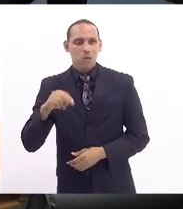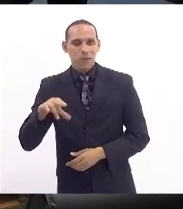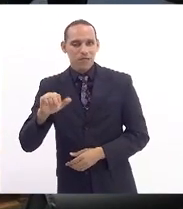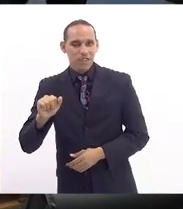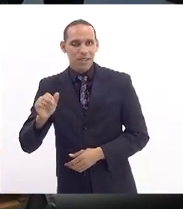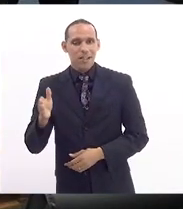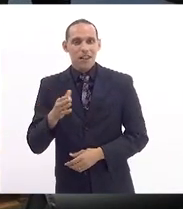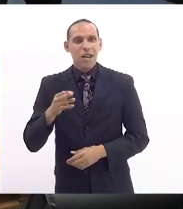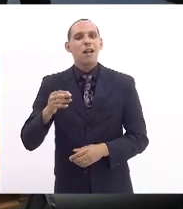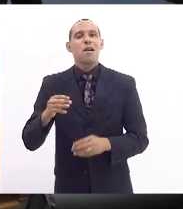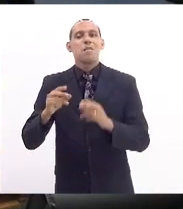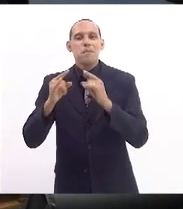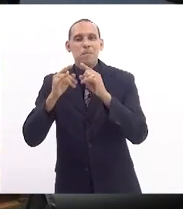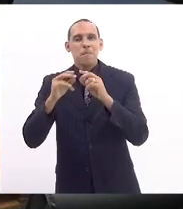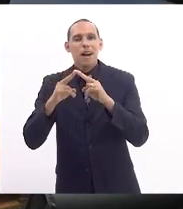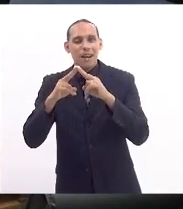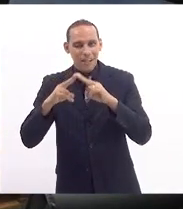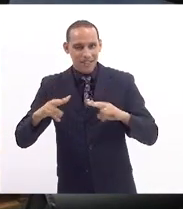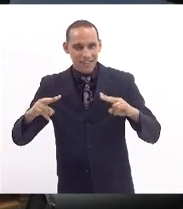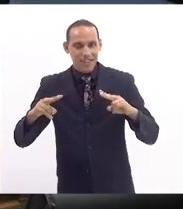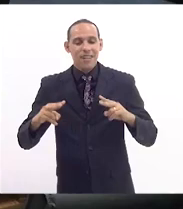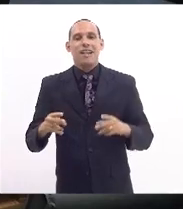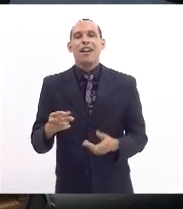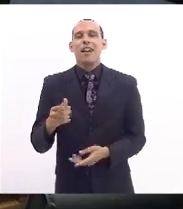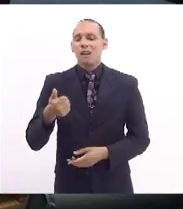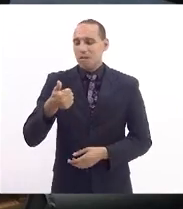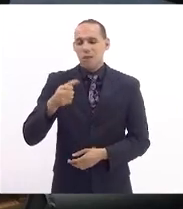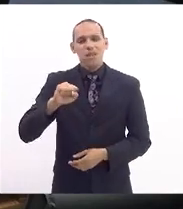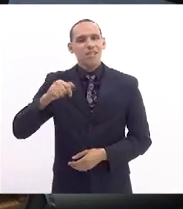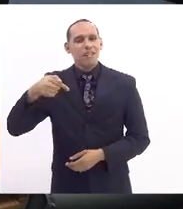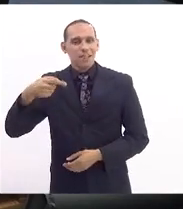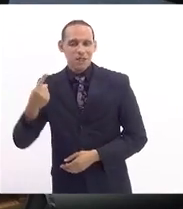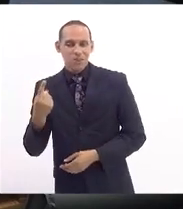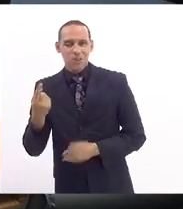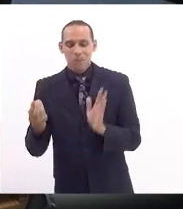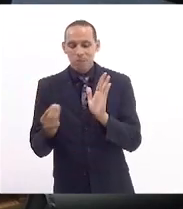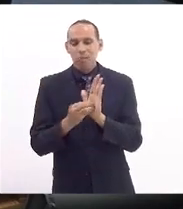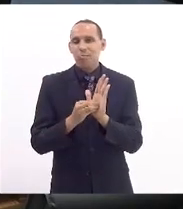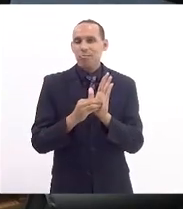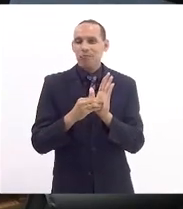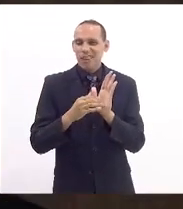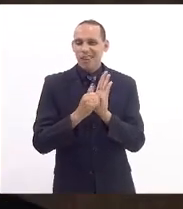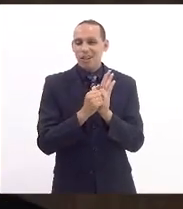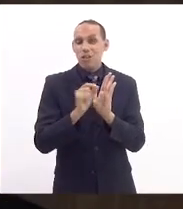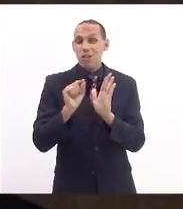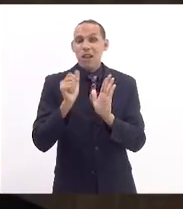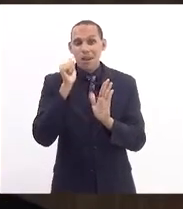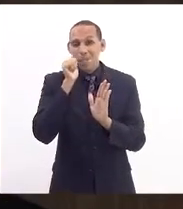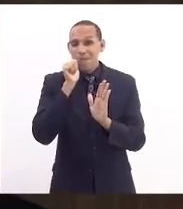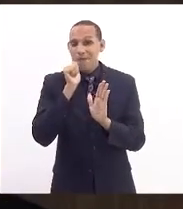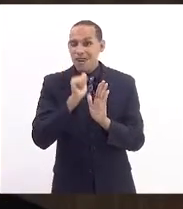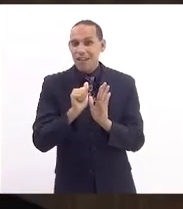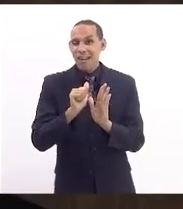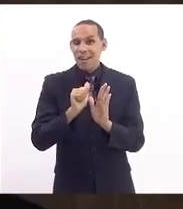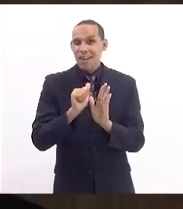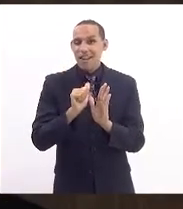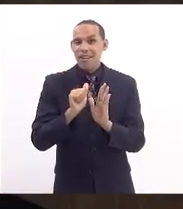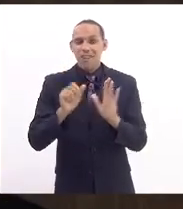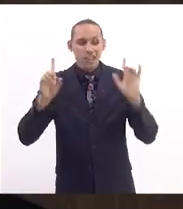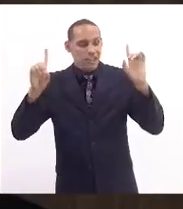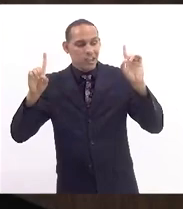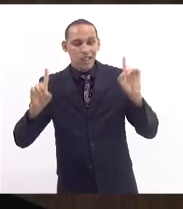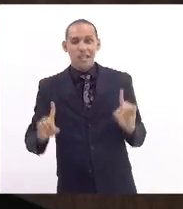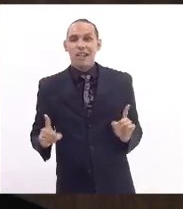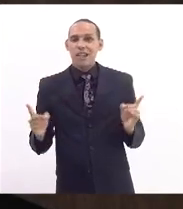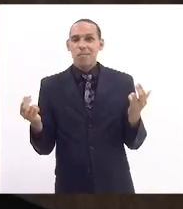1871 tá lá já gravado que as mulheres terão os